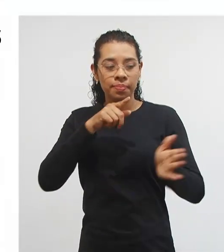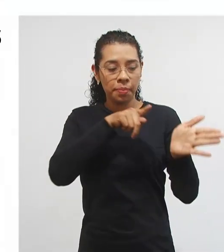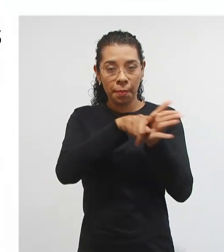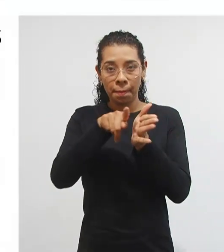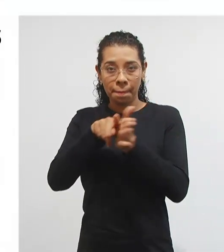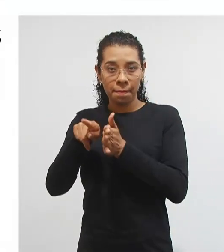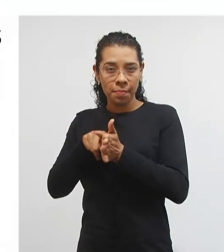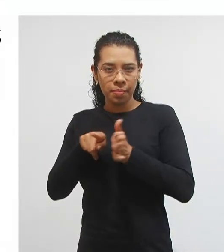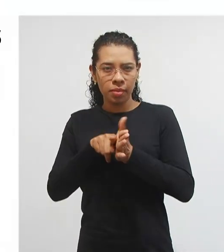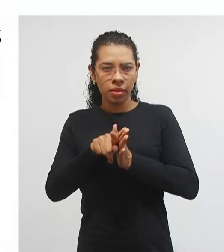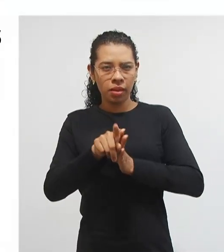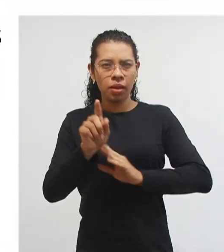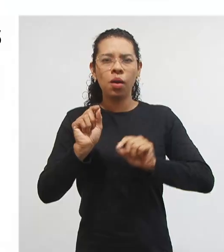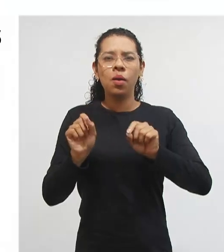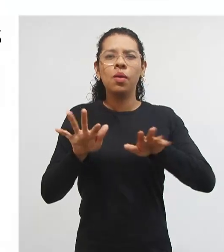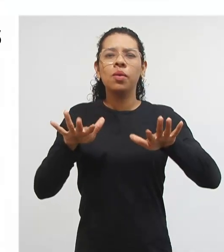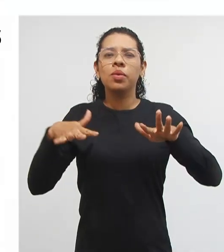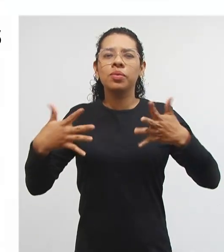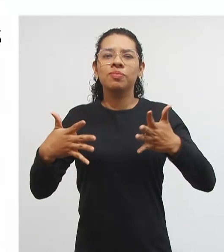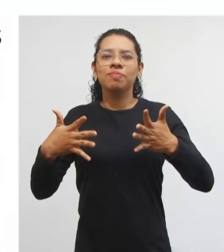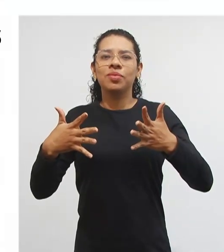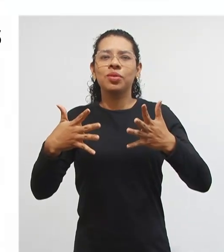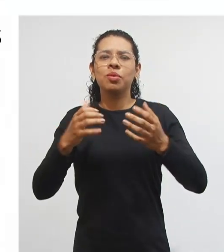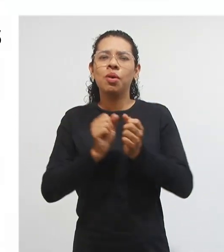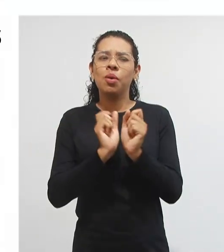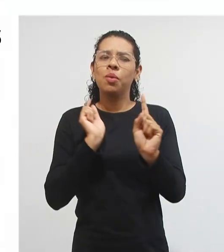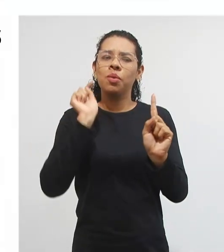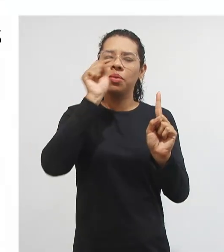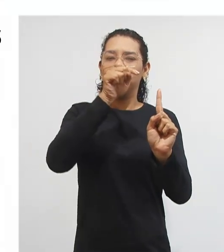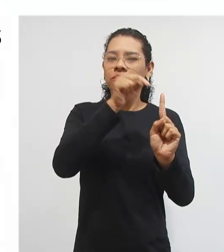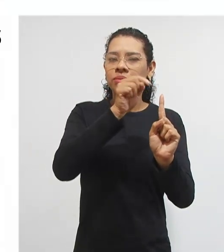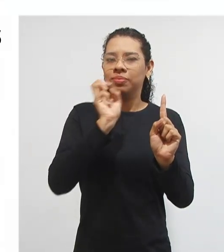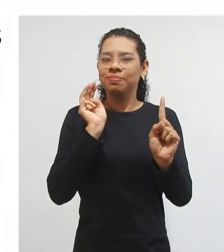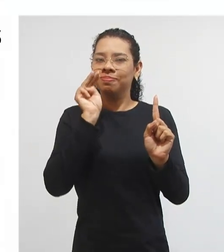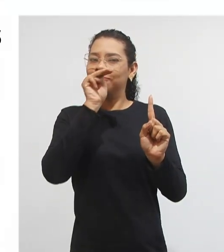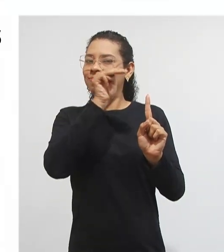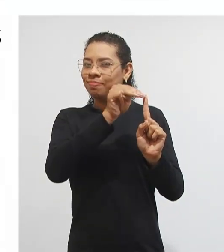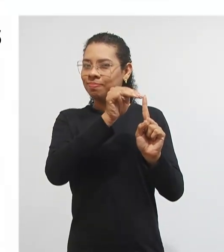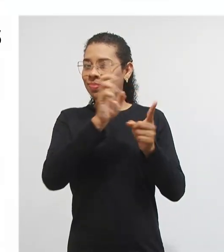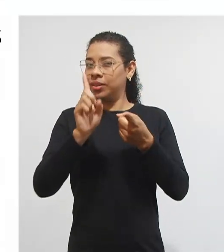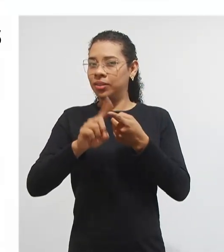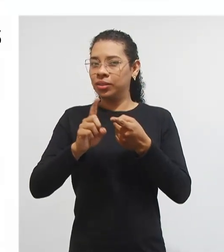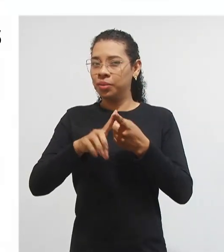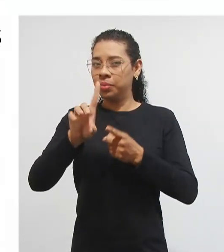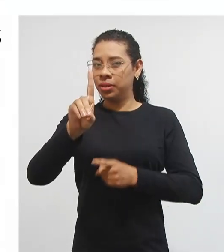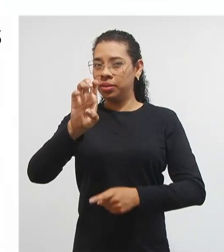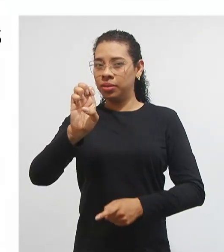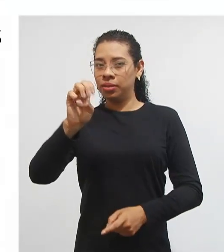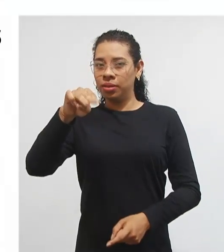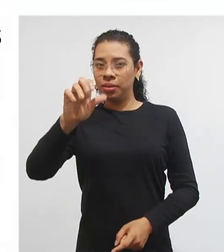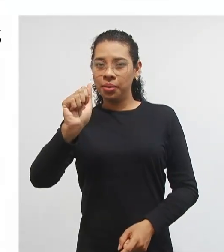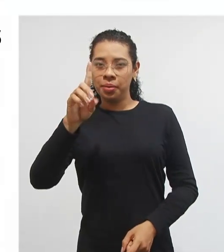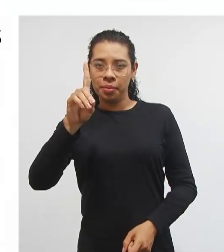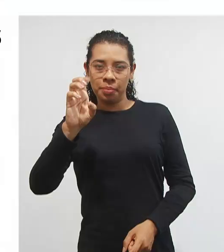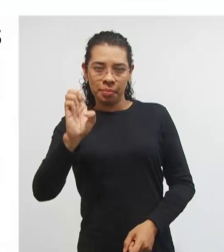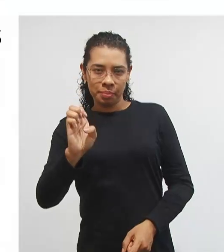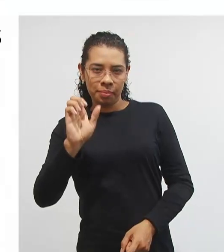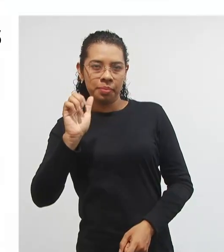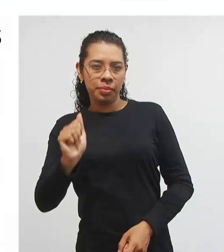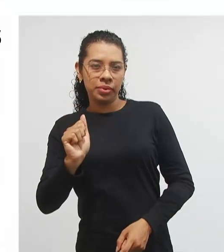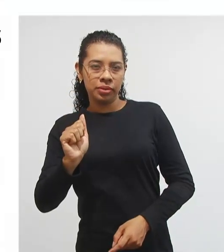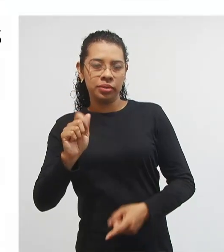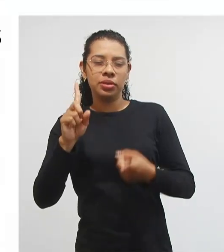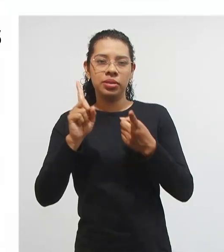pesquisas para saber o quê? As demandas, que a gente já estudou, né? O que são as demandas, os anseios, os receios e